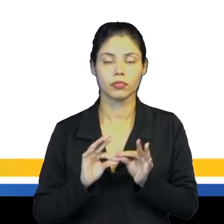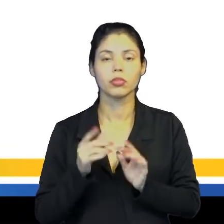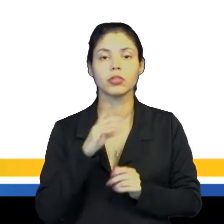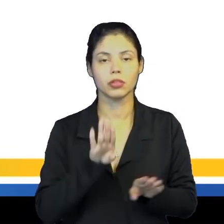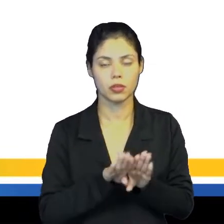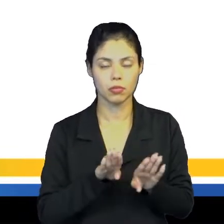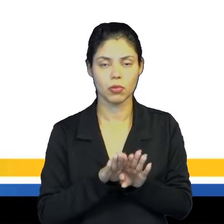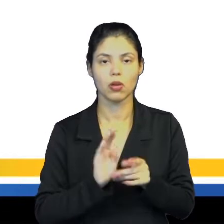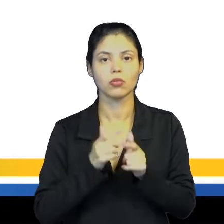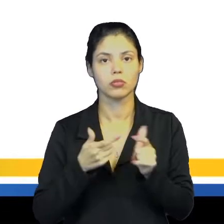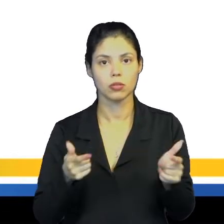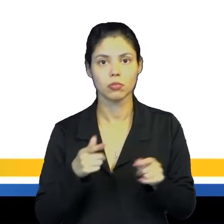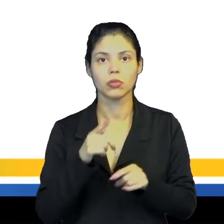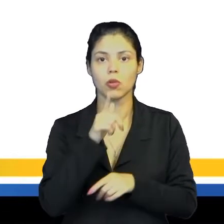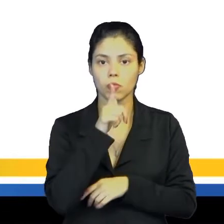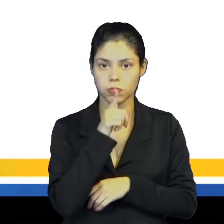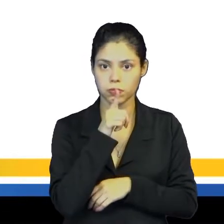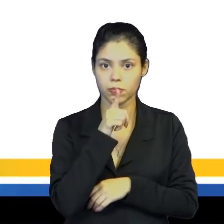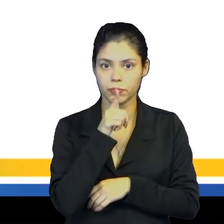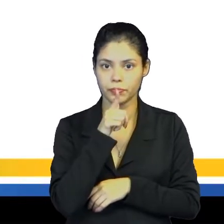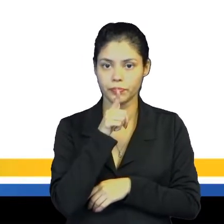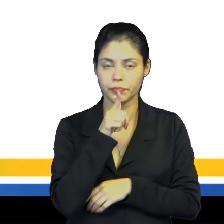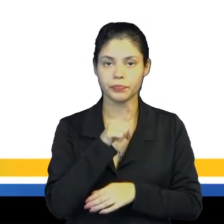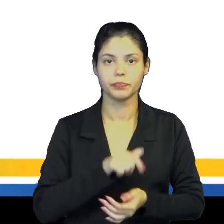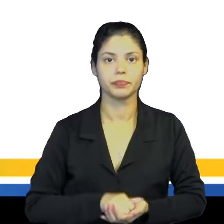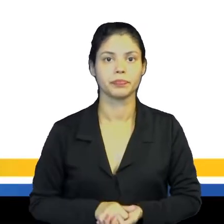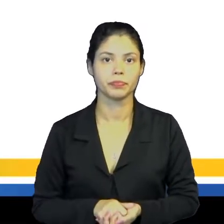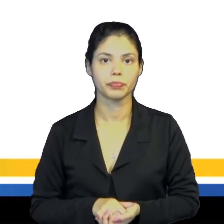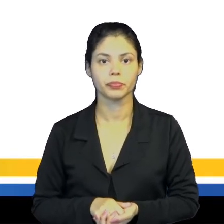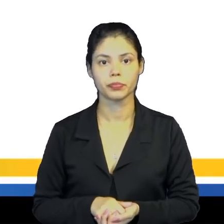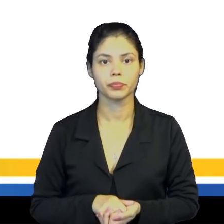do pênis, que é quando o pênis ele está ereto.